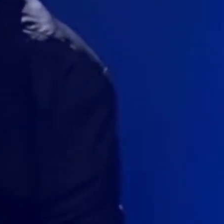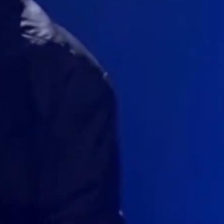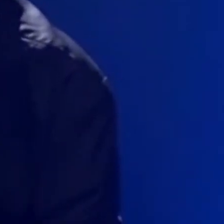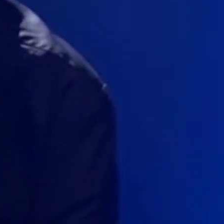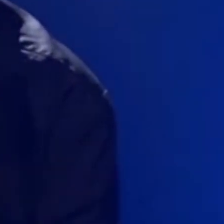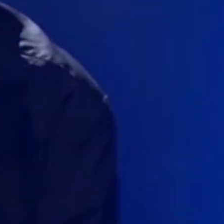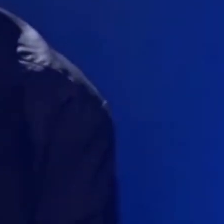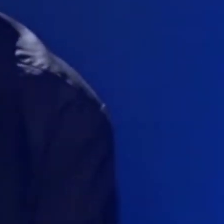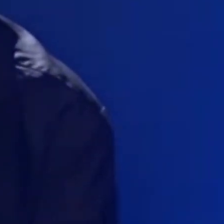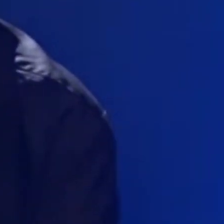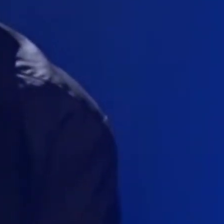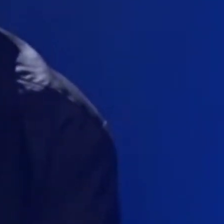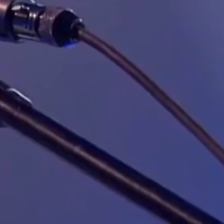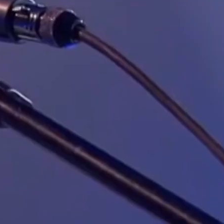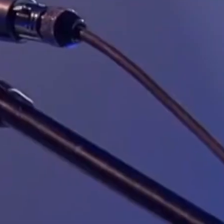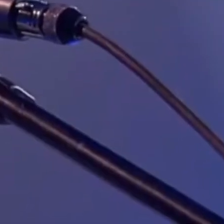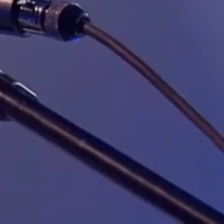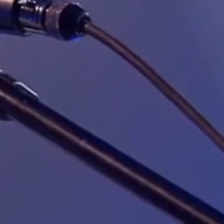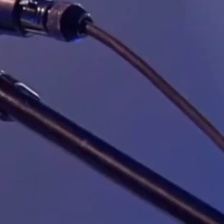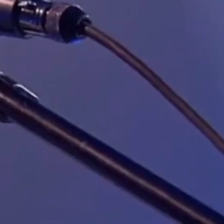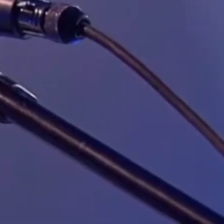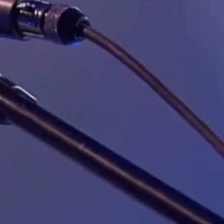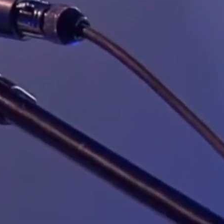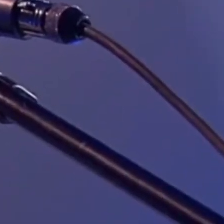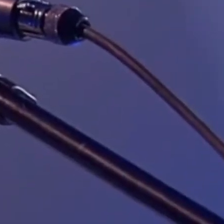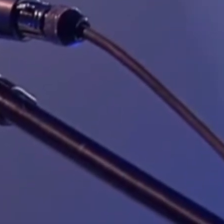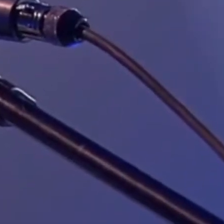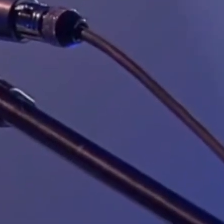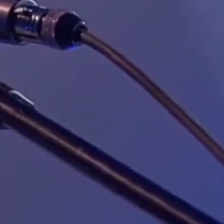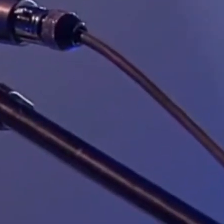acontece na vida.